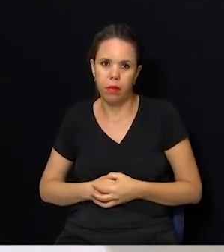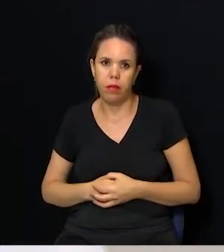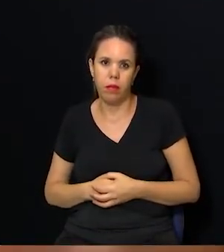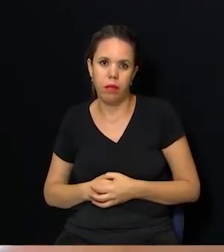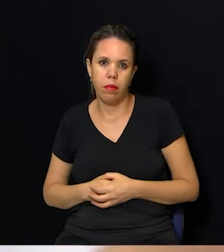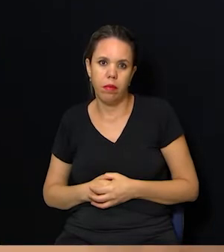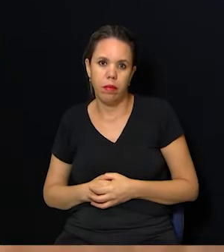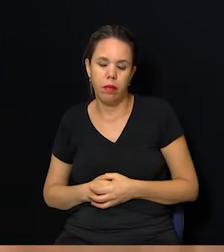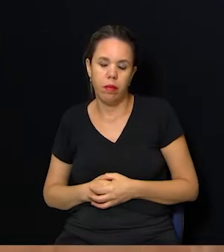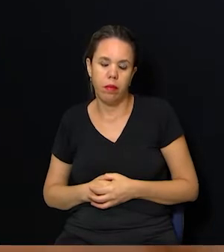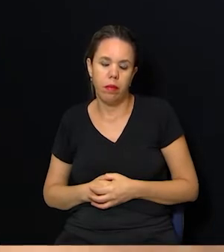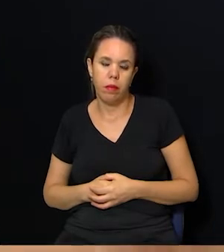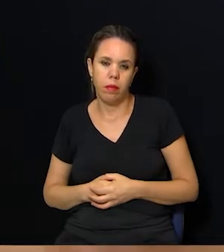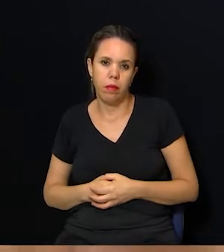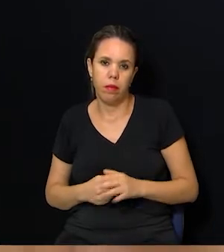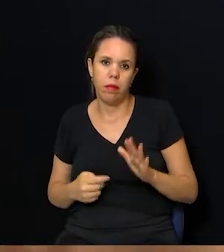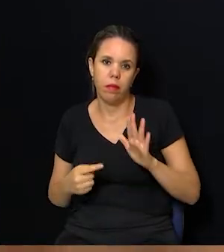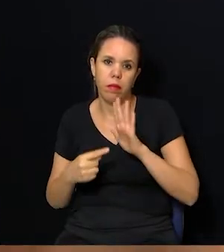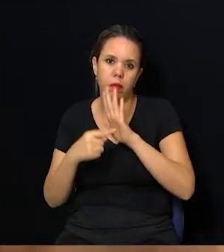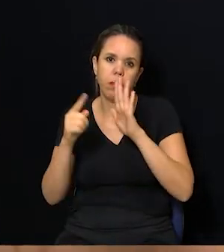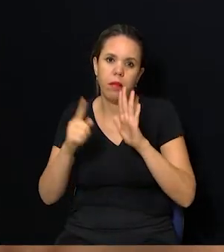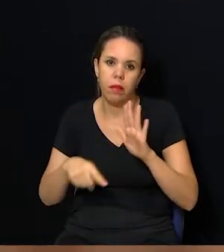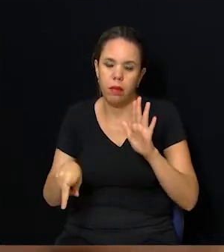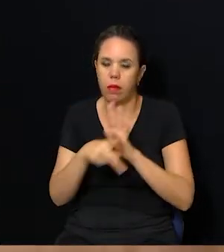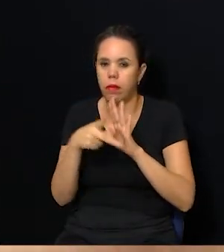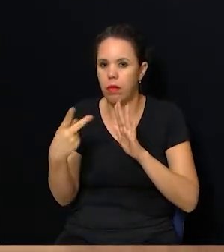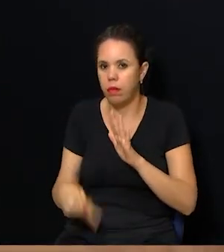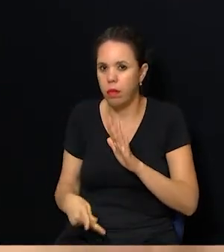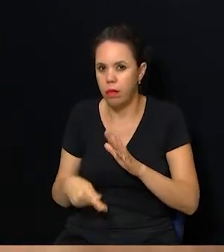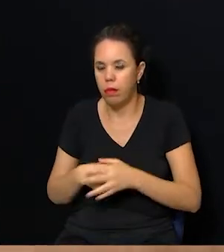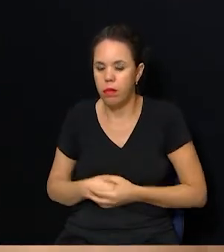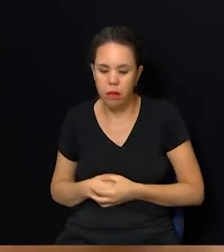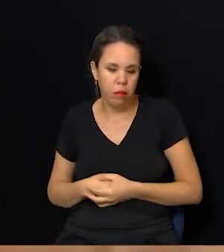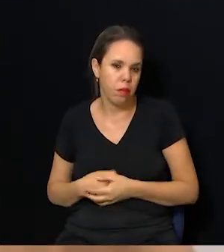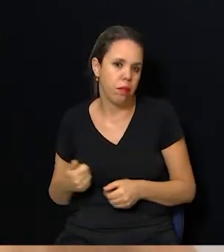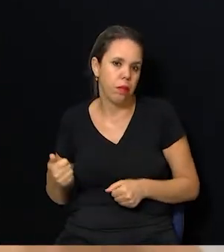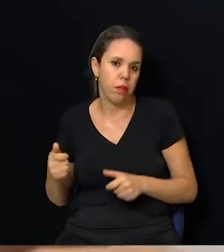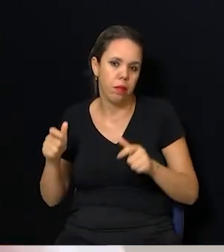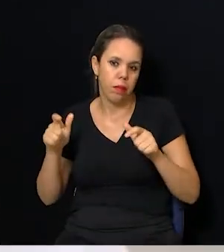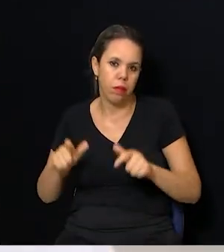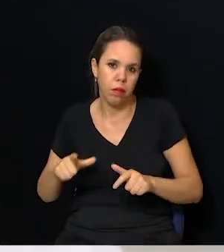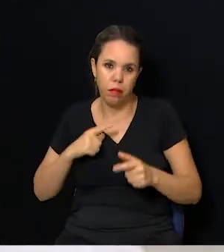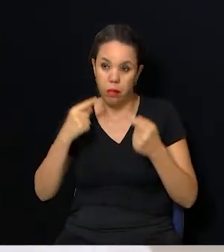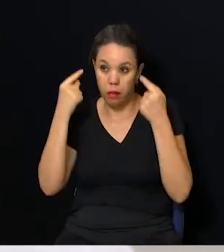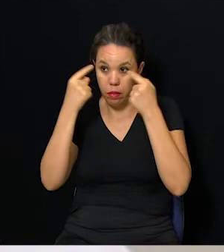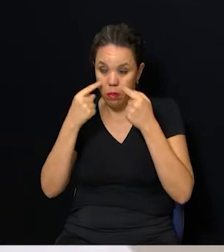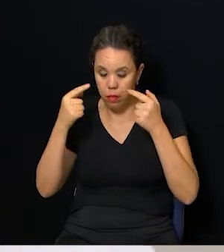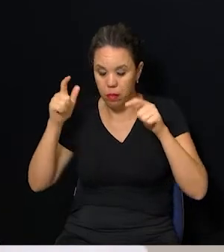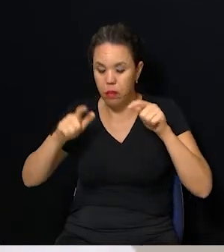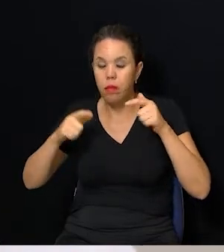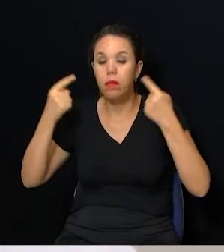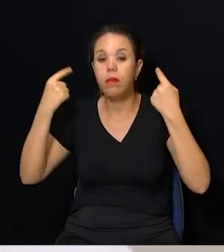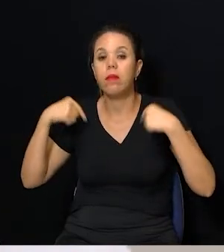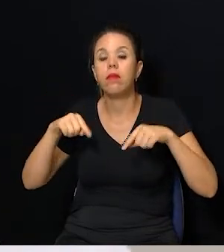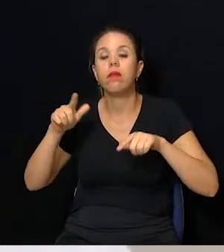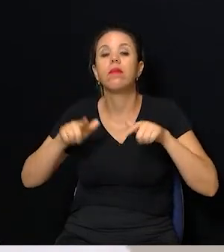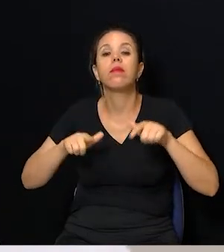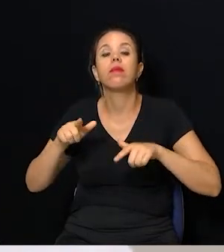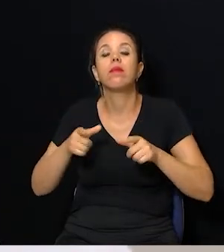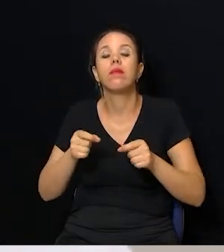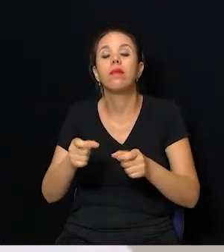que vamos dizer, apontar especificamente para a área que existe o tumor, tentando poupar